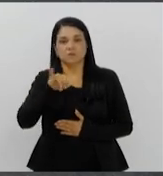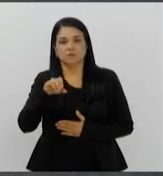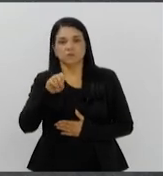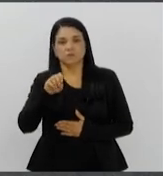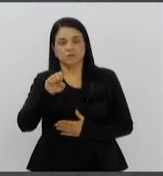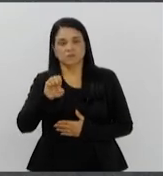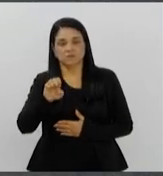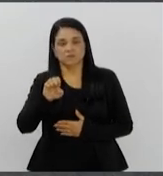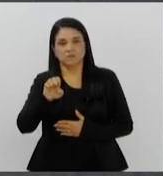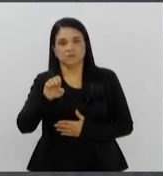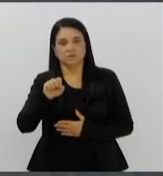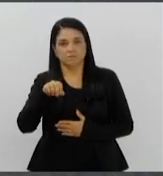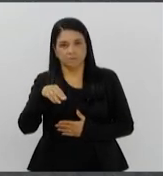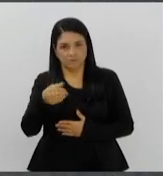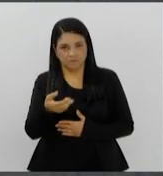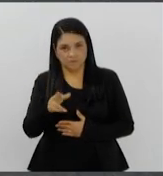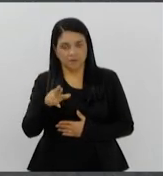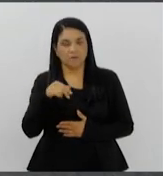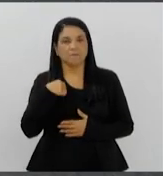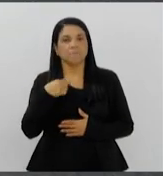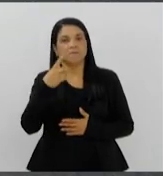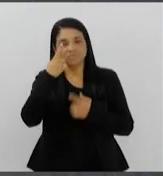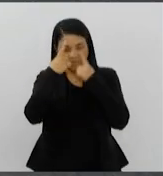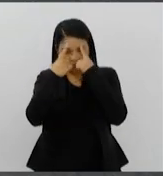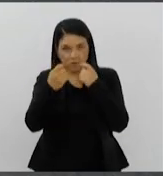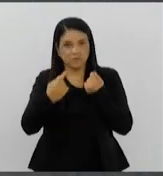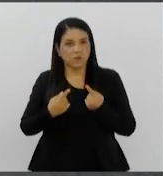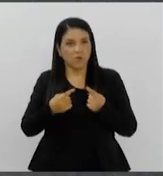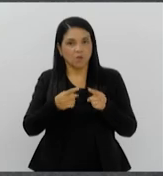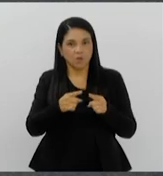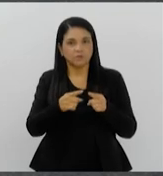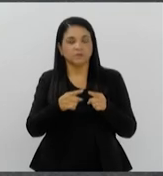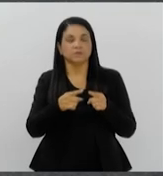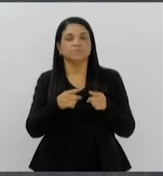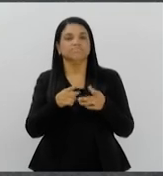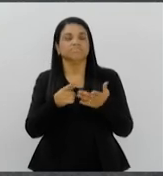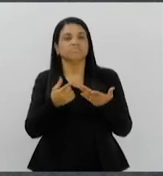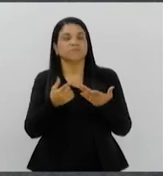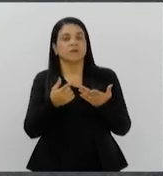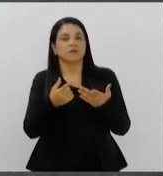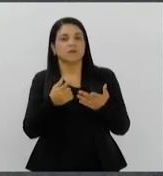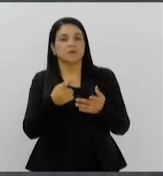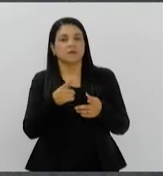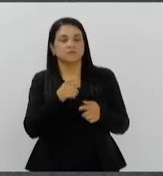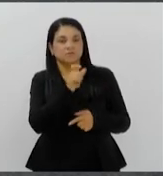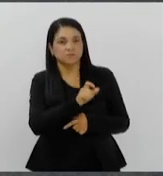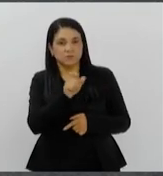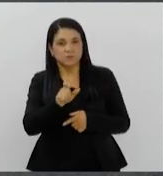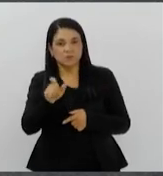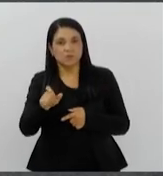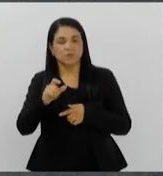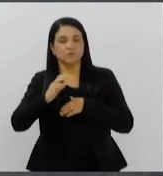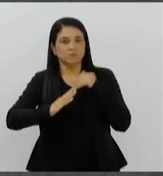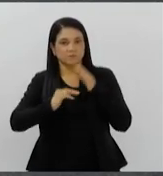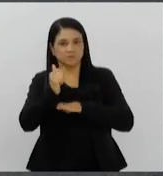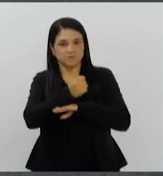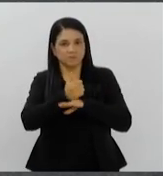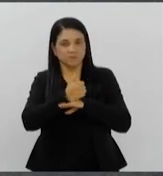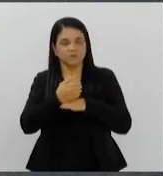prevenção à violência psicológica, patrimonial e moral ao entregador e à entregadora de aplicativo em serviço.